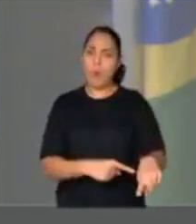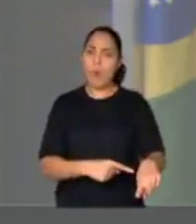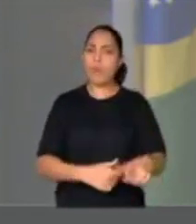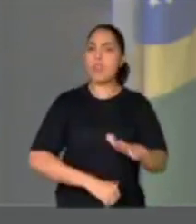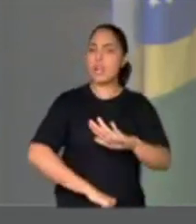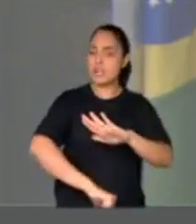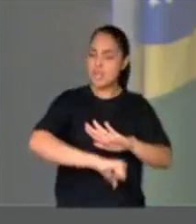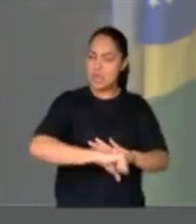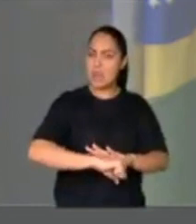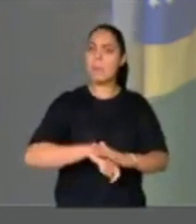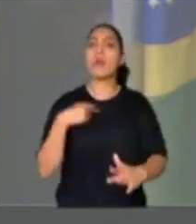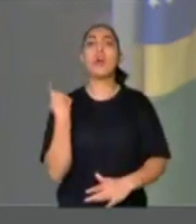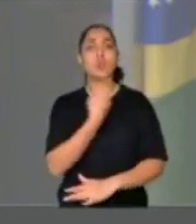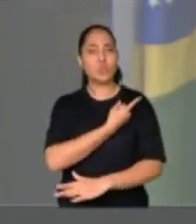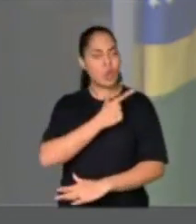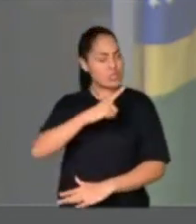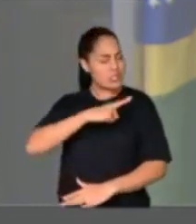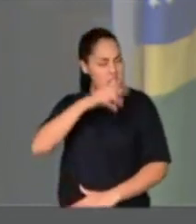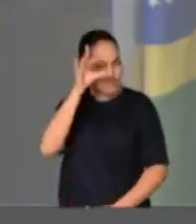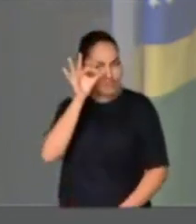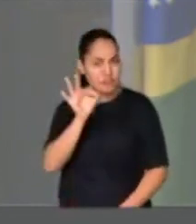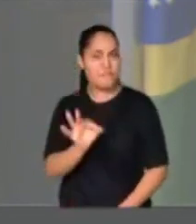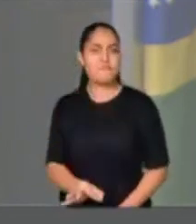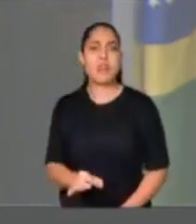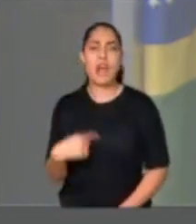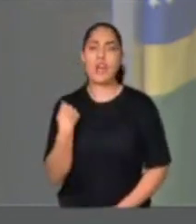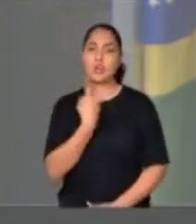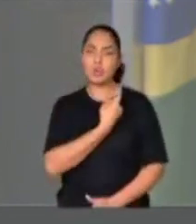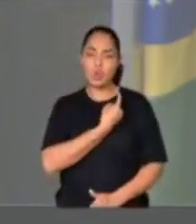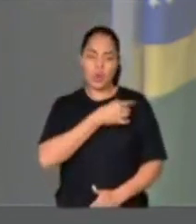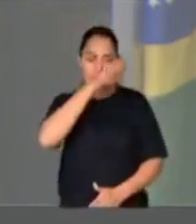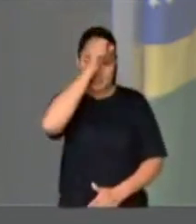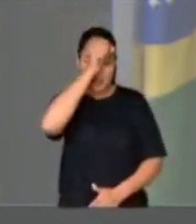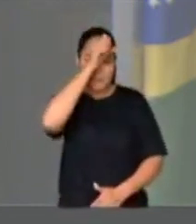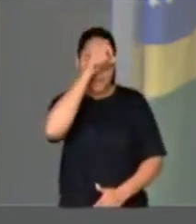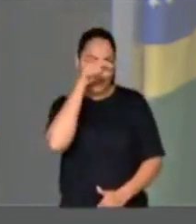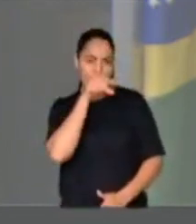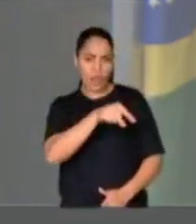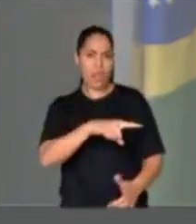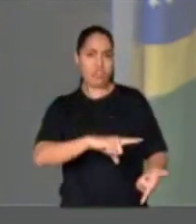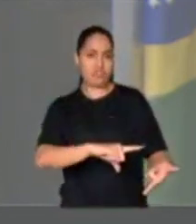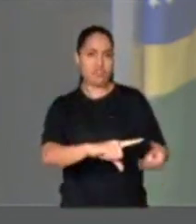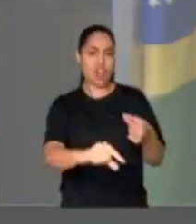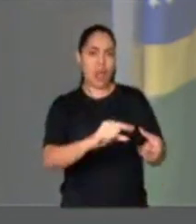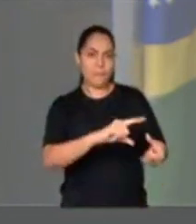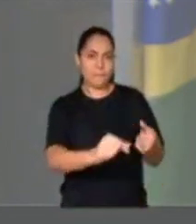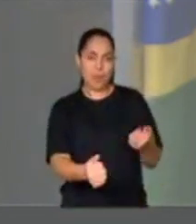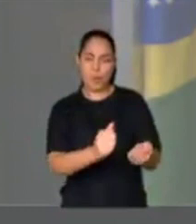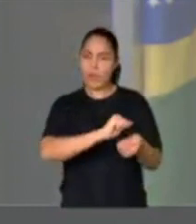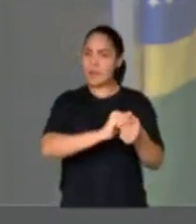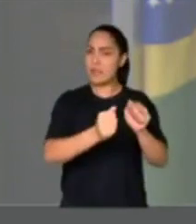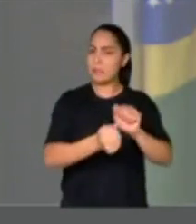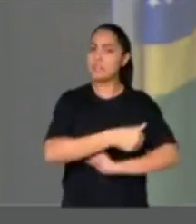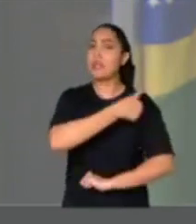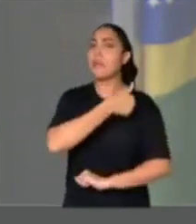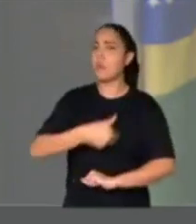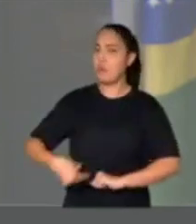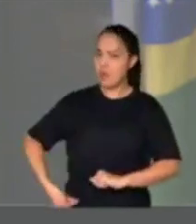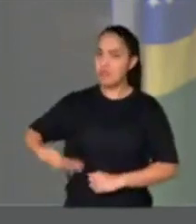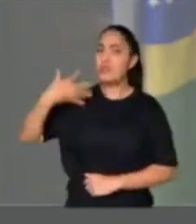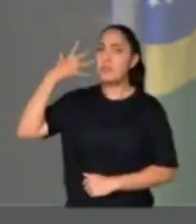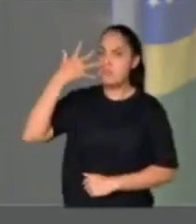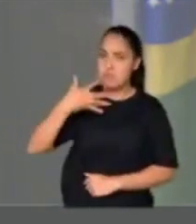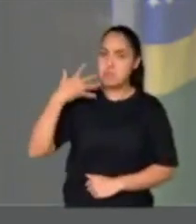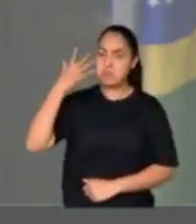nesse sentido, sim, muito a aprender com os nossos irmãos japoneses, muito a implementar em políticas públicas